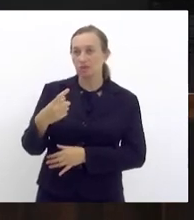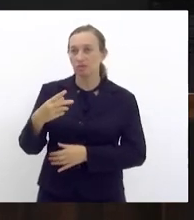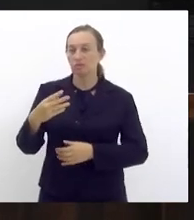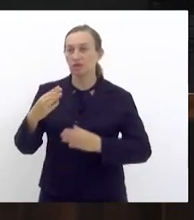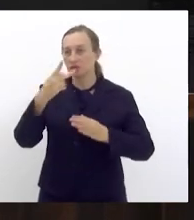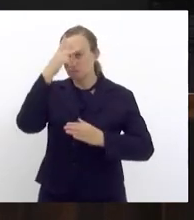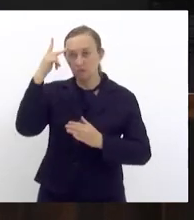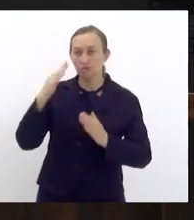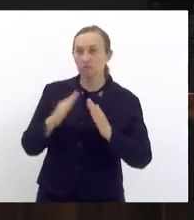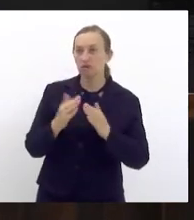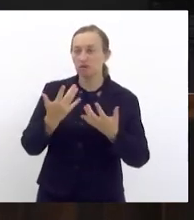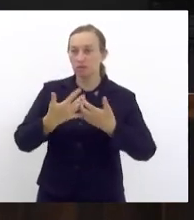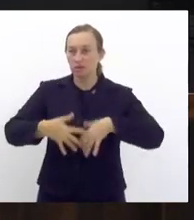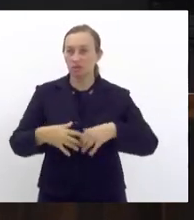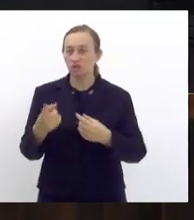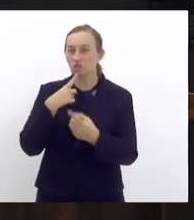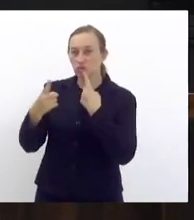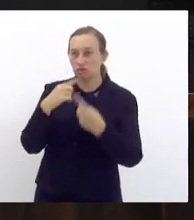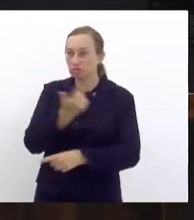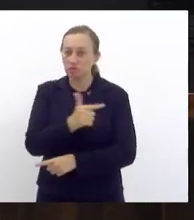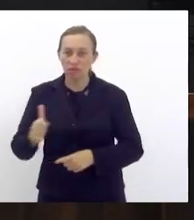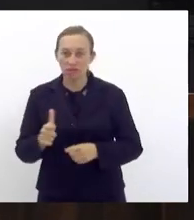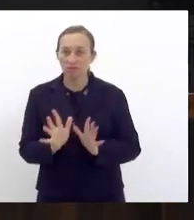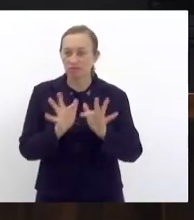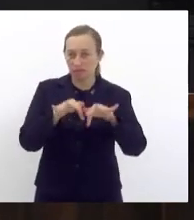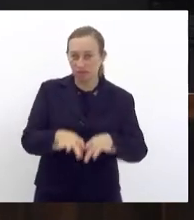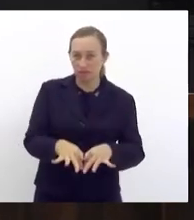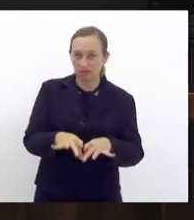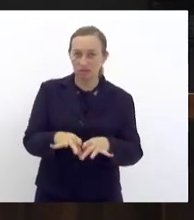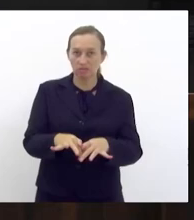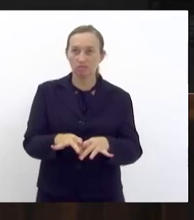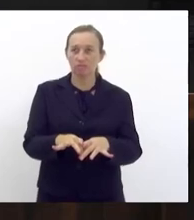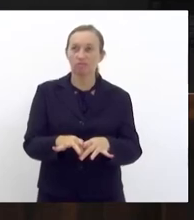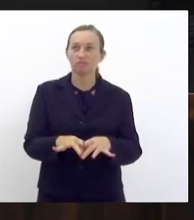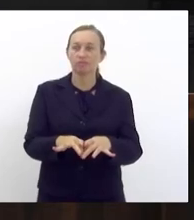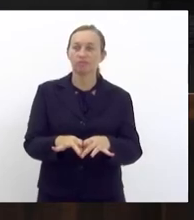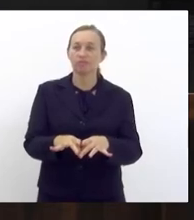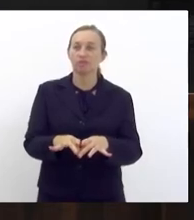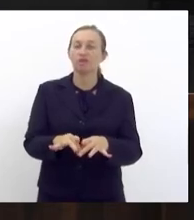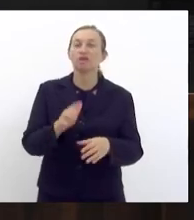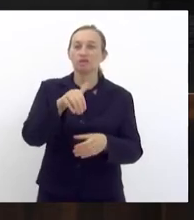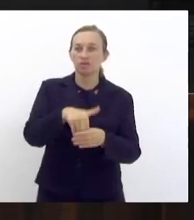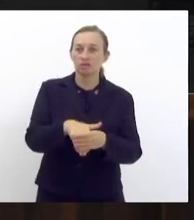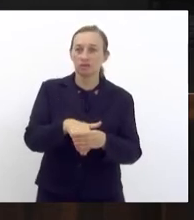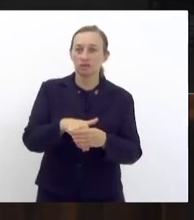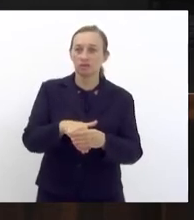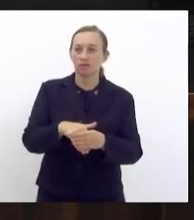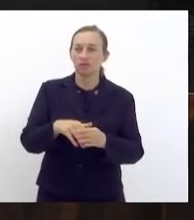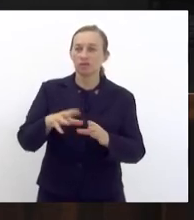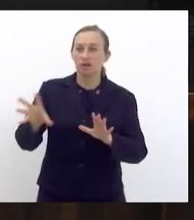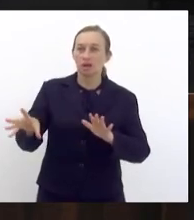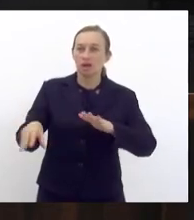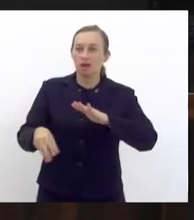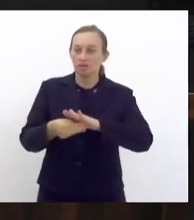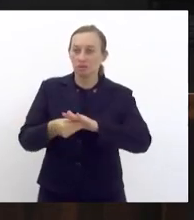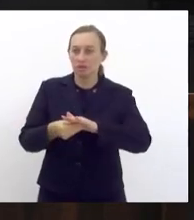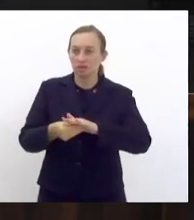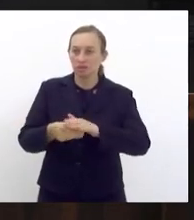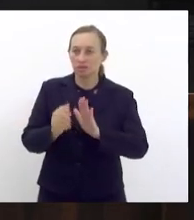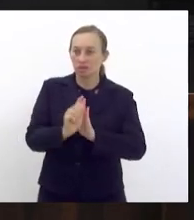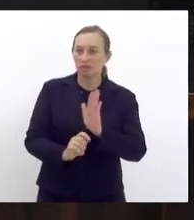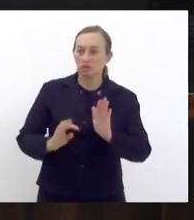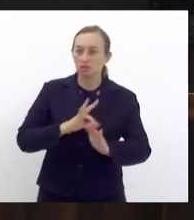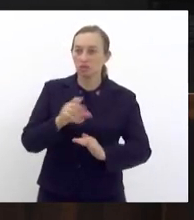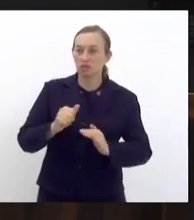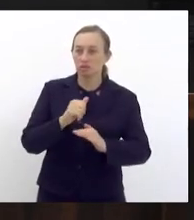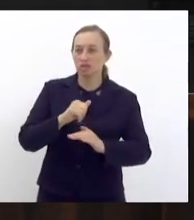discussão, não havendo mais quem queira discutir, encerrada a discussão. Em votação, a emenda de redação. Senhores que